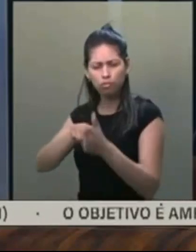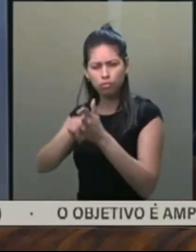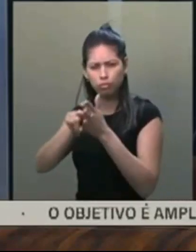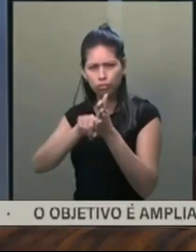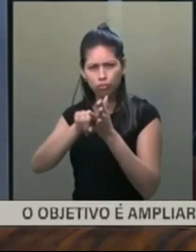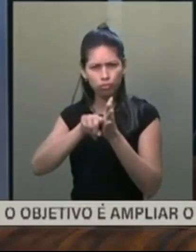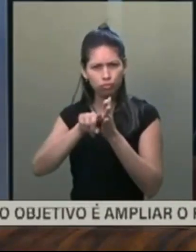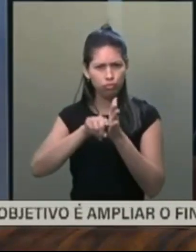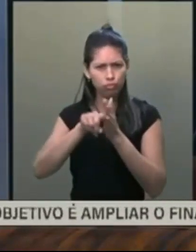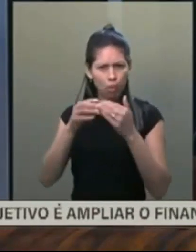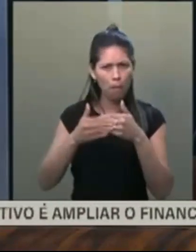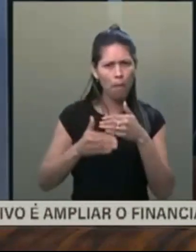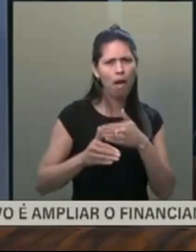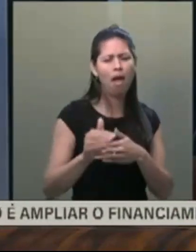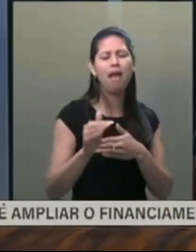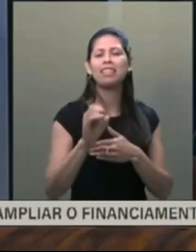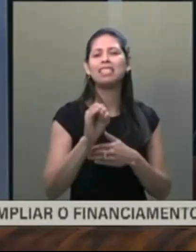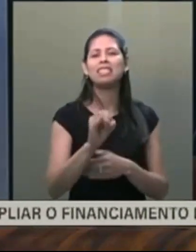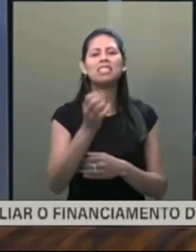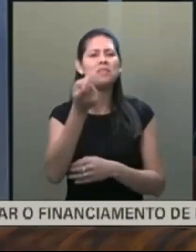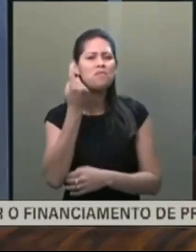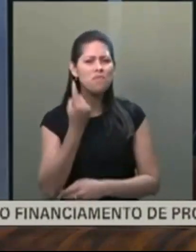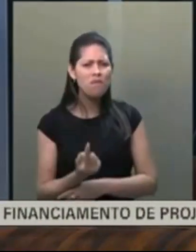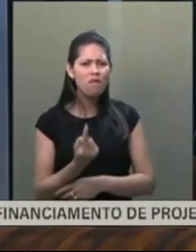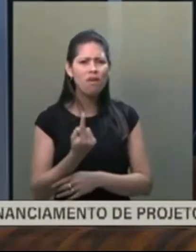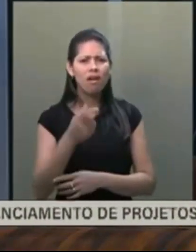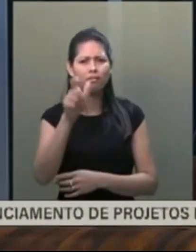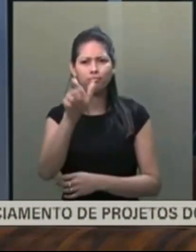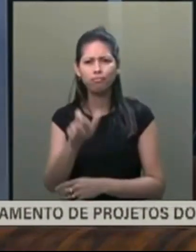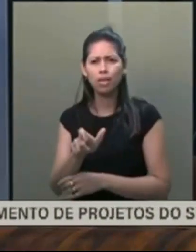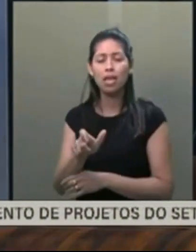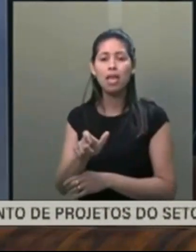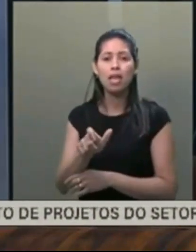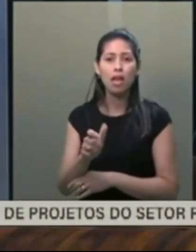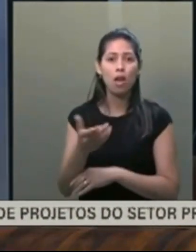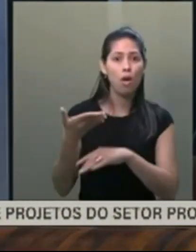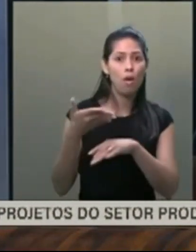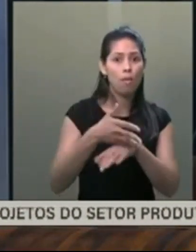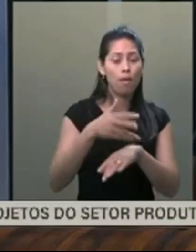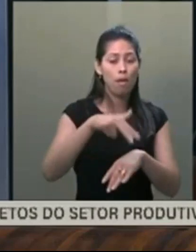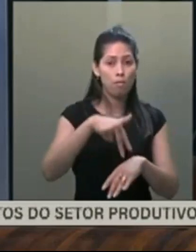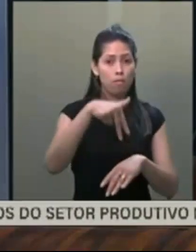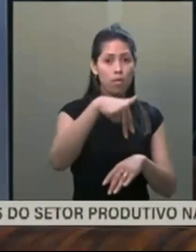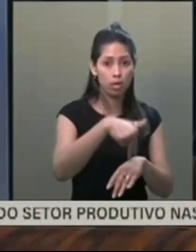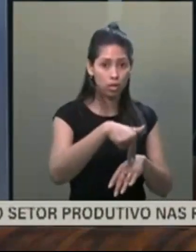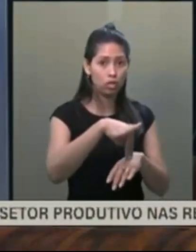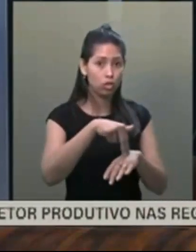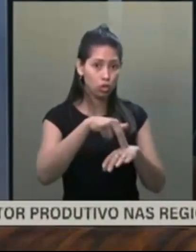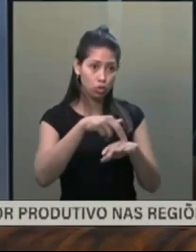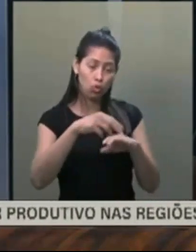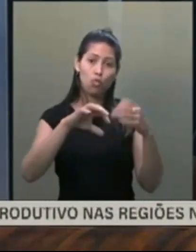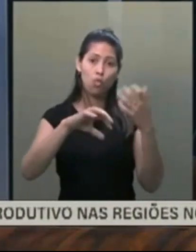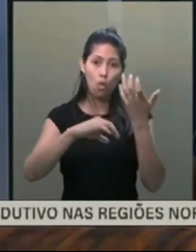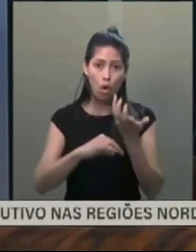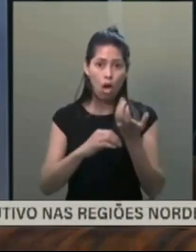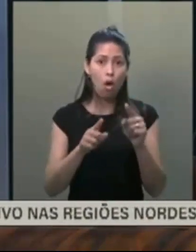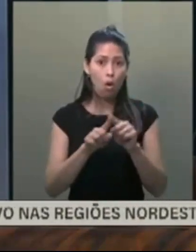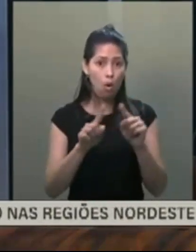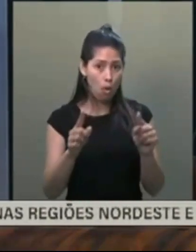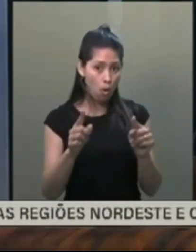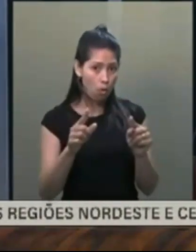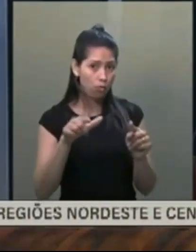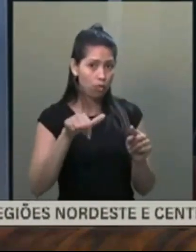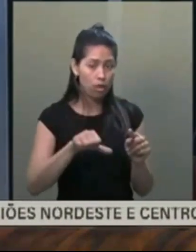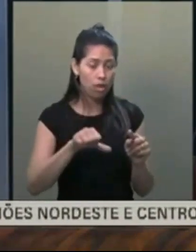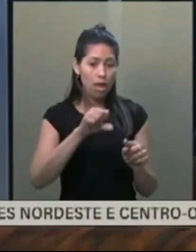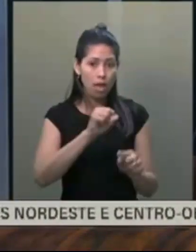envolvendo um sequer ministro do Supremo Tribunal Federal, mesmo quando são